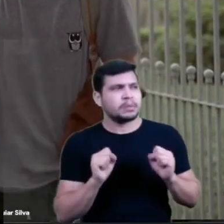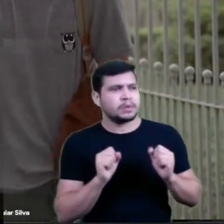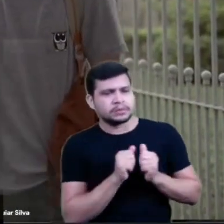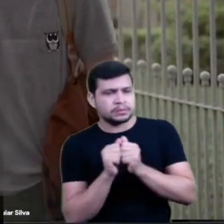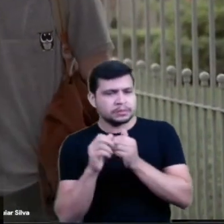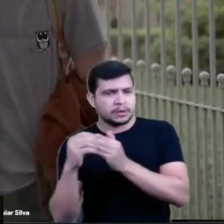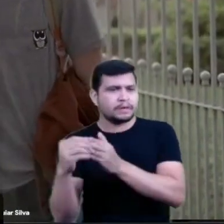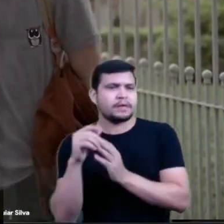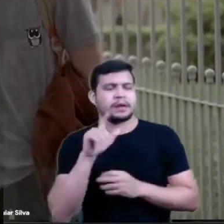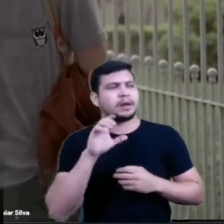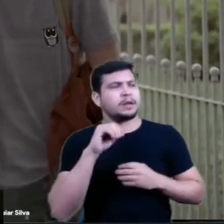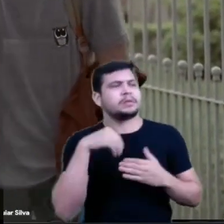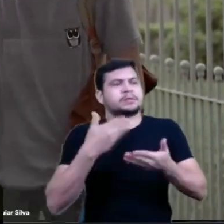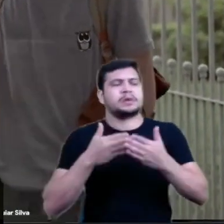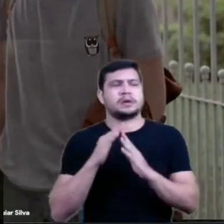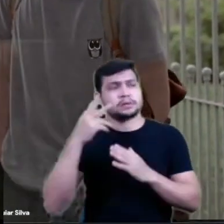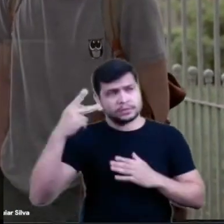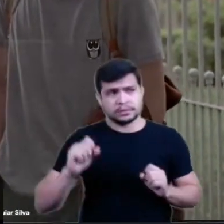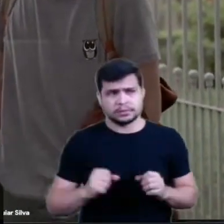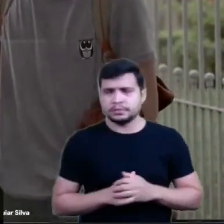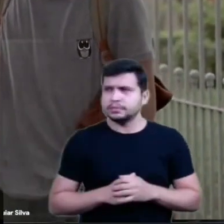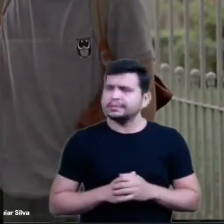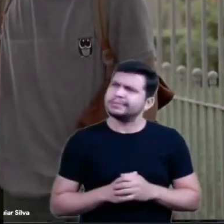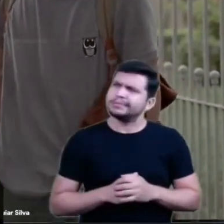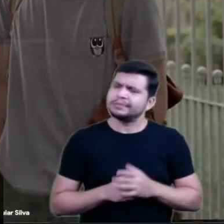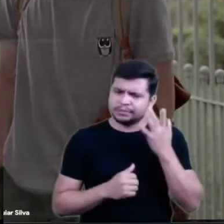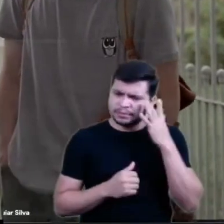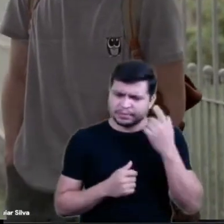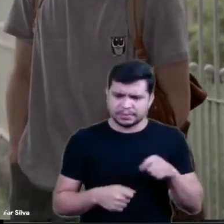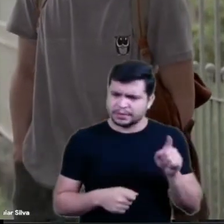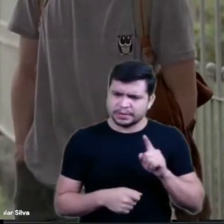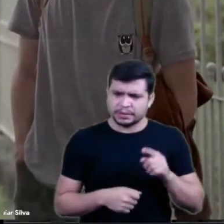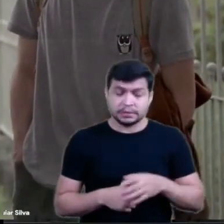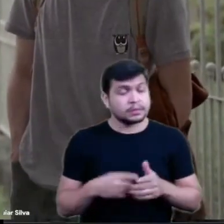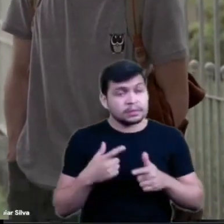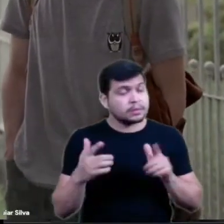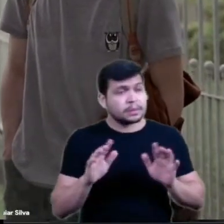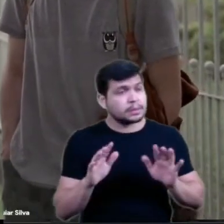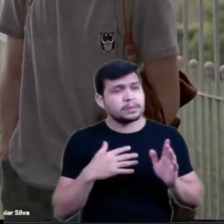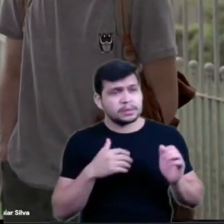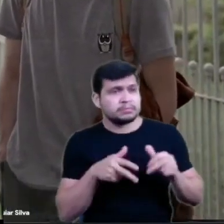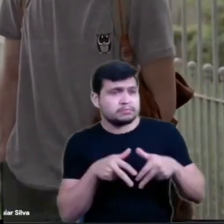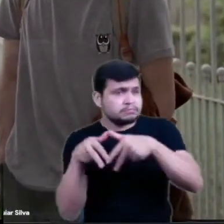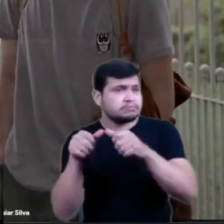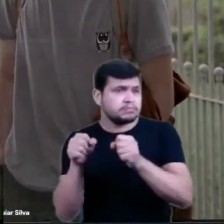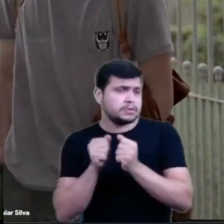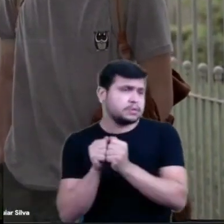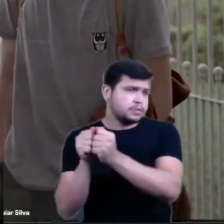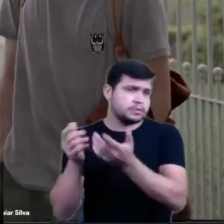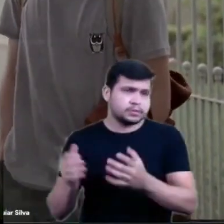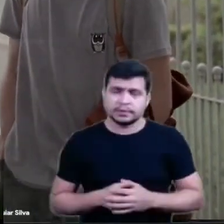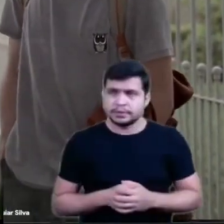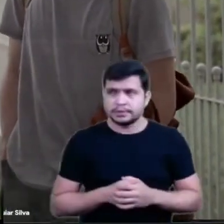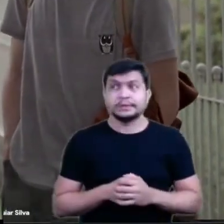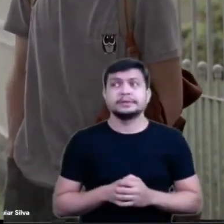dele. Não sei, acho que não precisa. Por mim não tem problema nenhum, Gi. Tem certeza? Ainda bem que eu tô